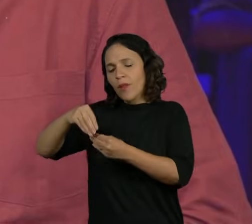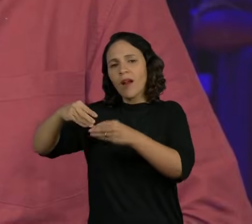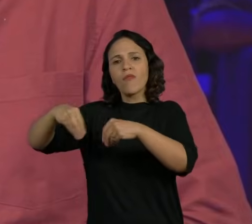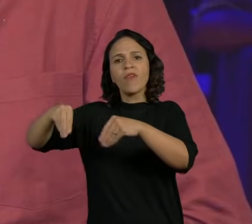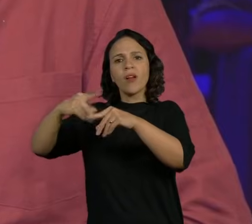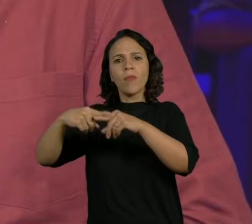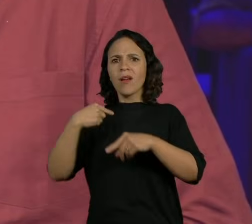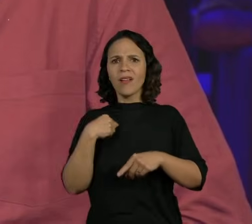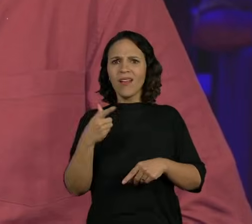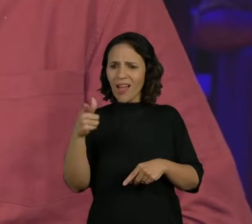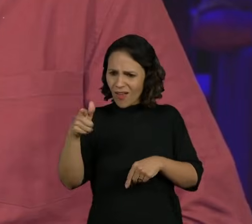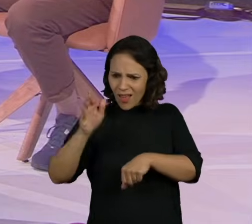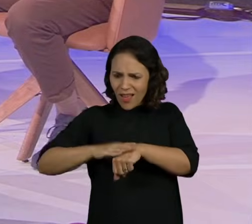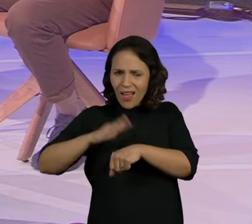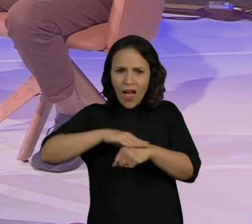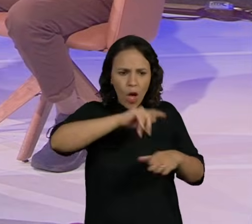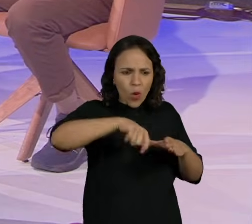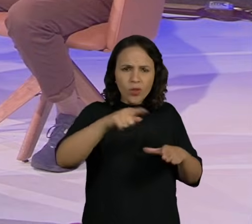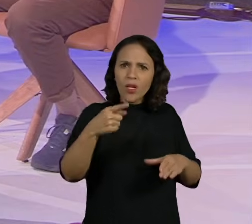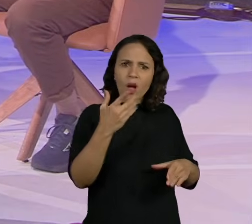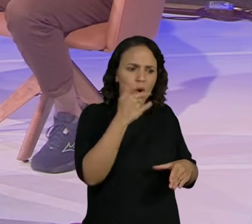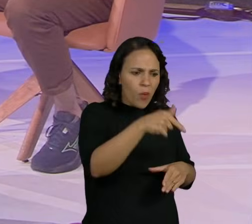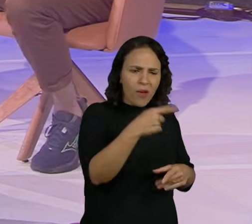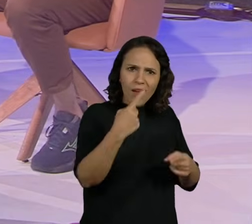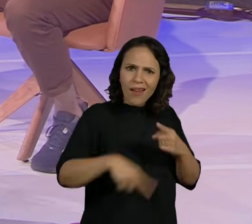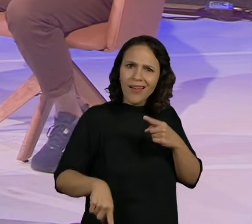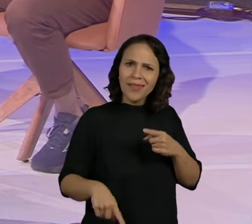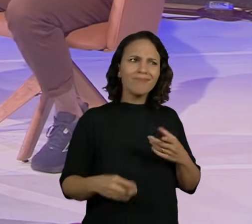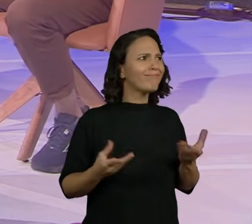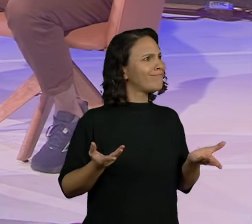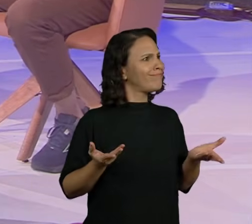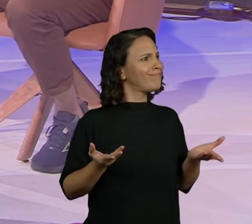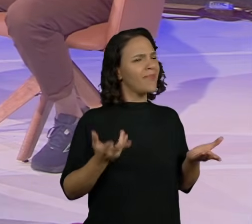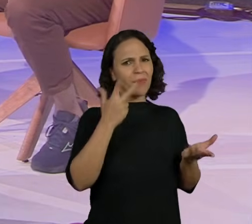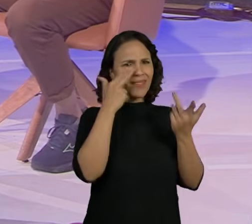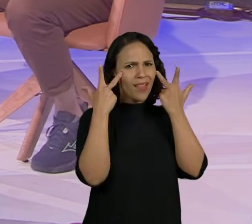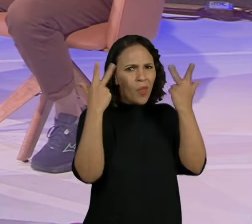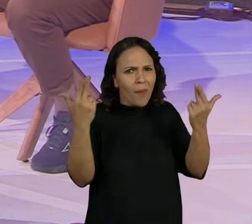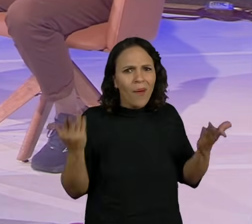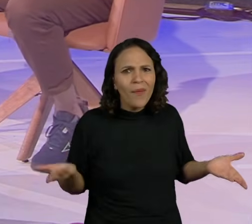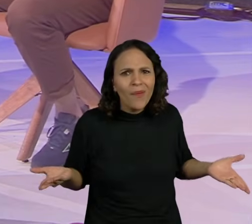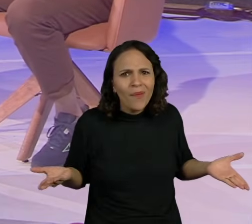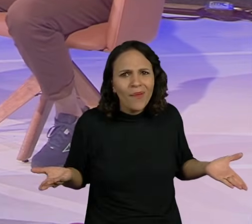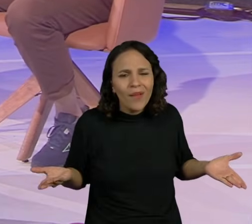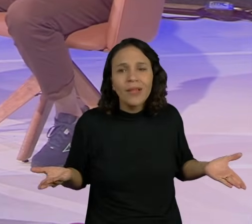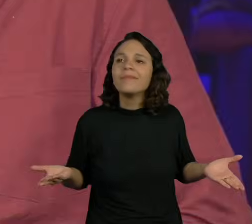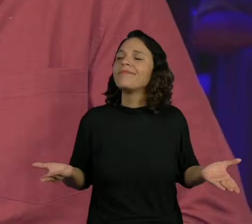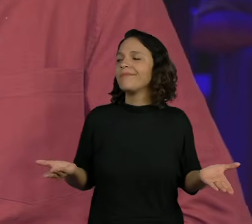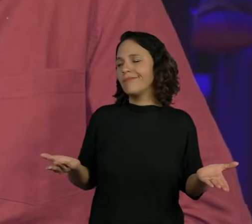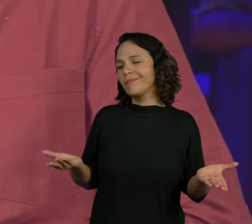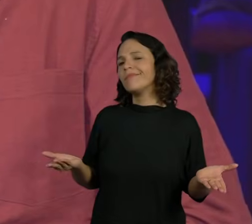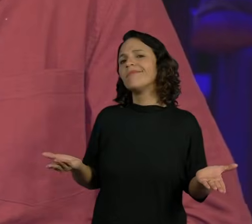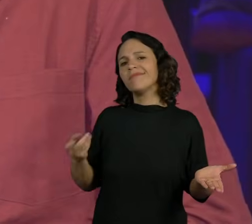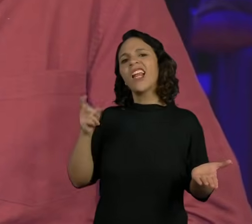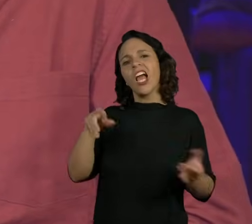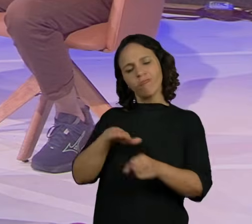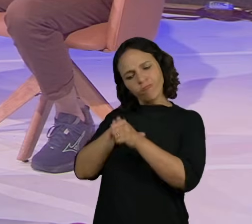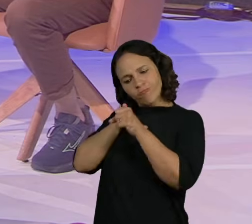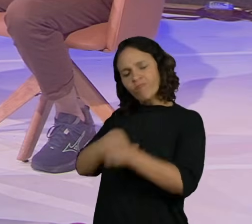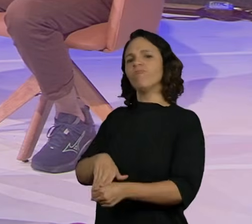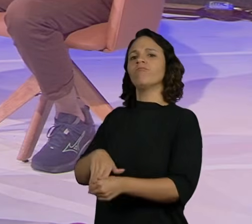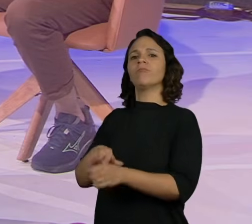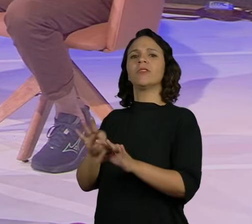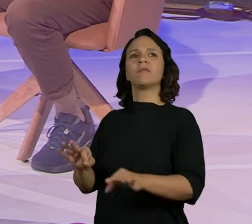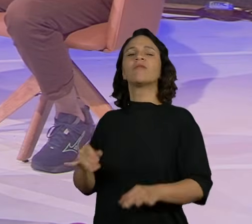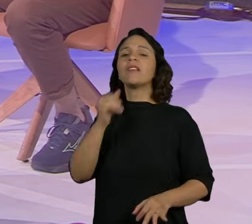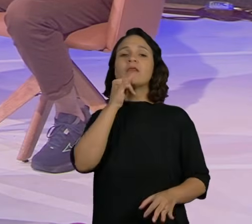não pode comer o que você cozinhou ali, Exatamente. né? E a gente normaliza isso, né? Exatamente, é humilhação cotidiana.